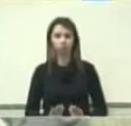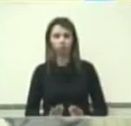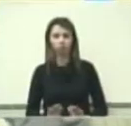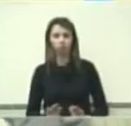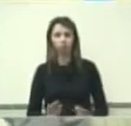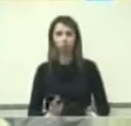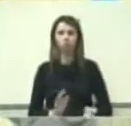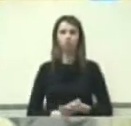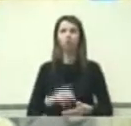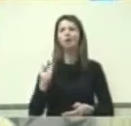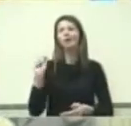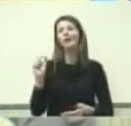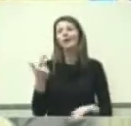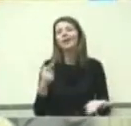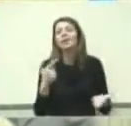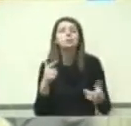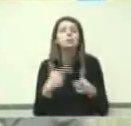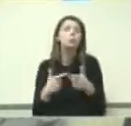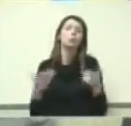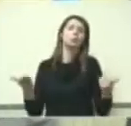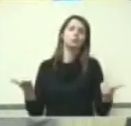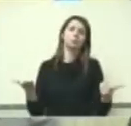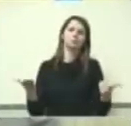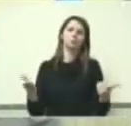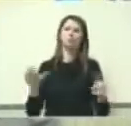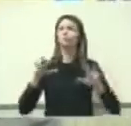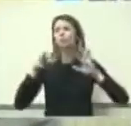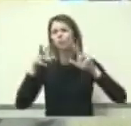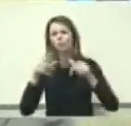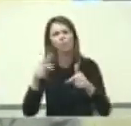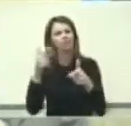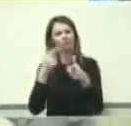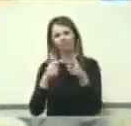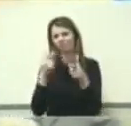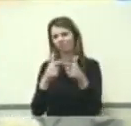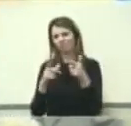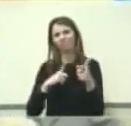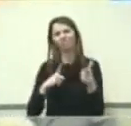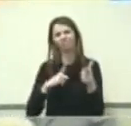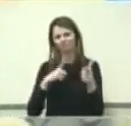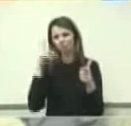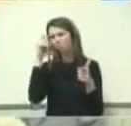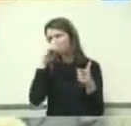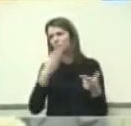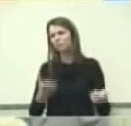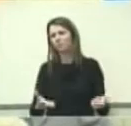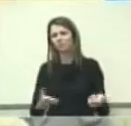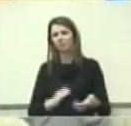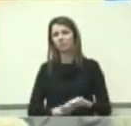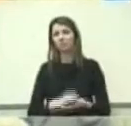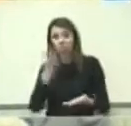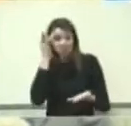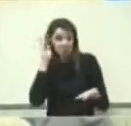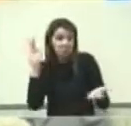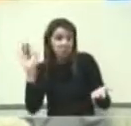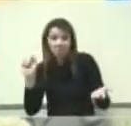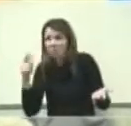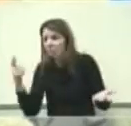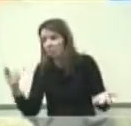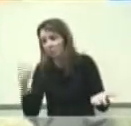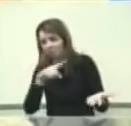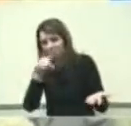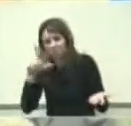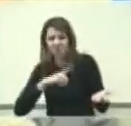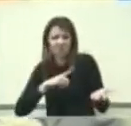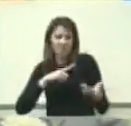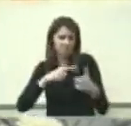quem não tem tempestades tempestade quem não as tem eu não sei qual tempestade você possa